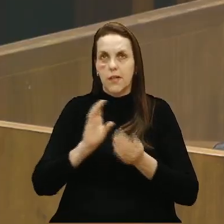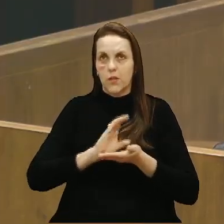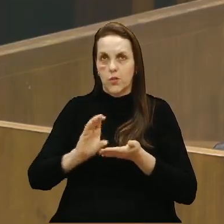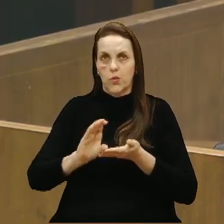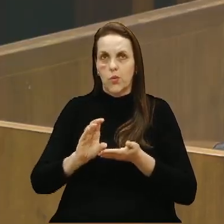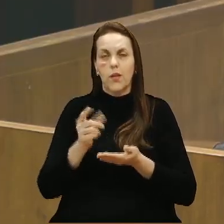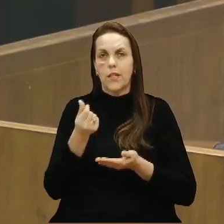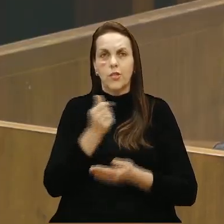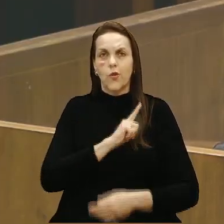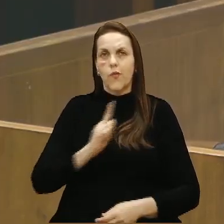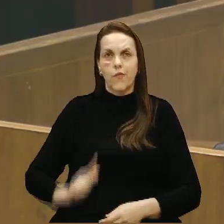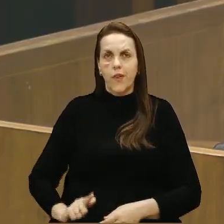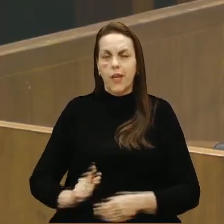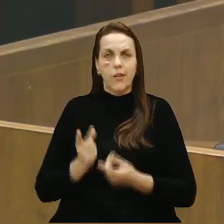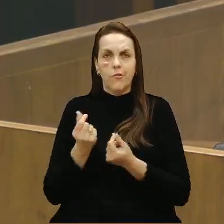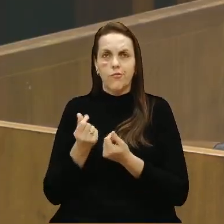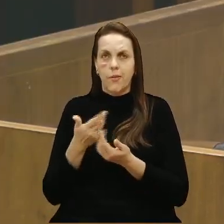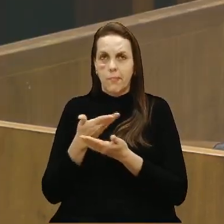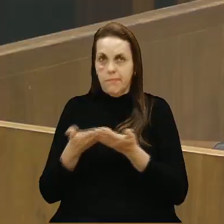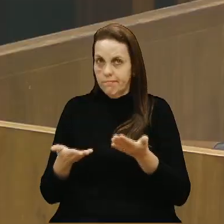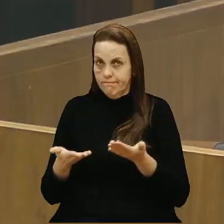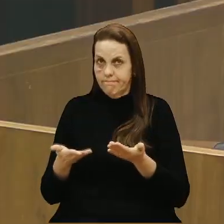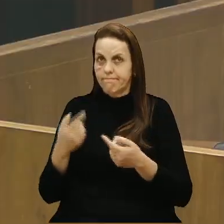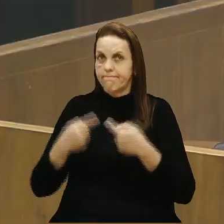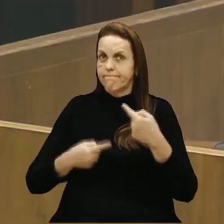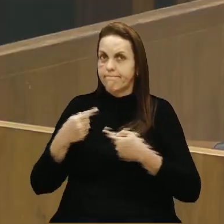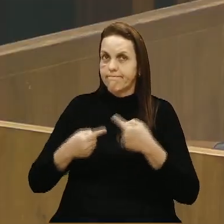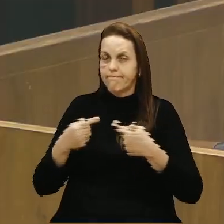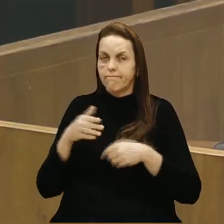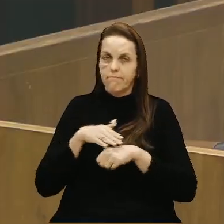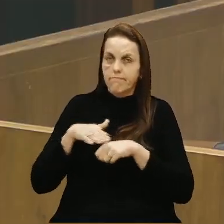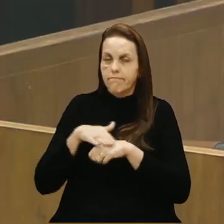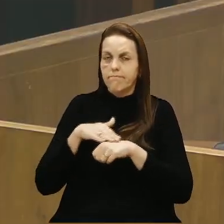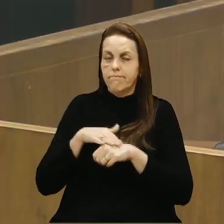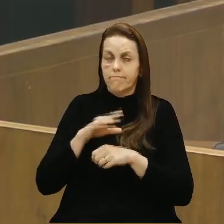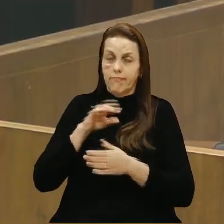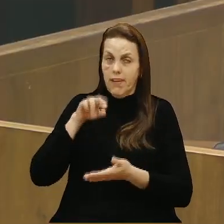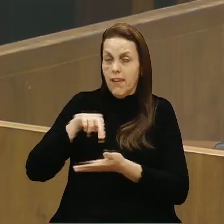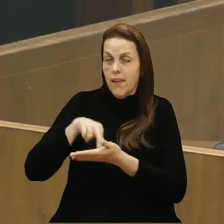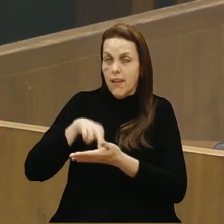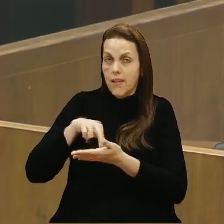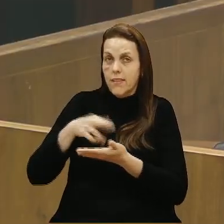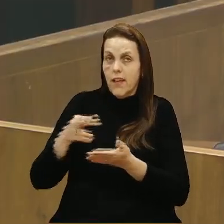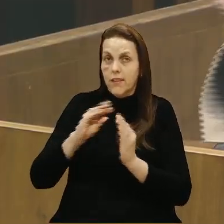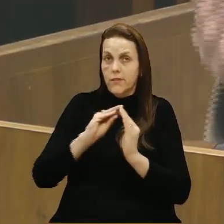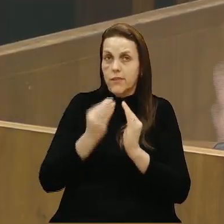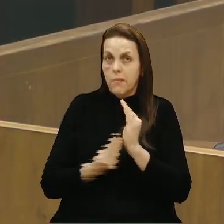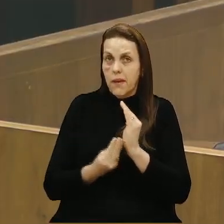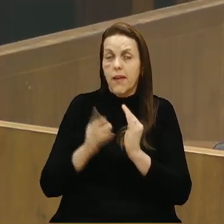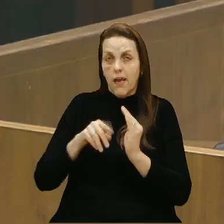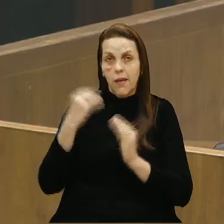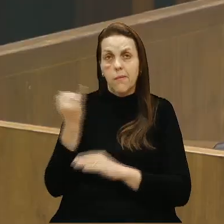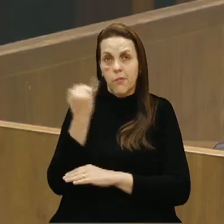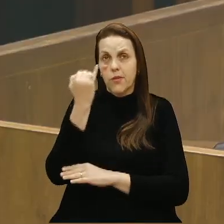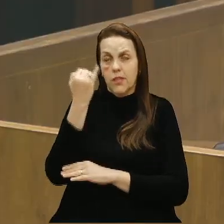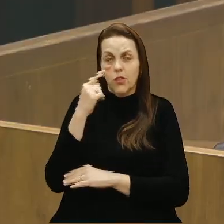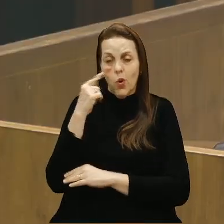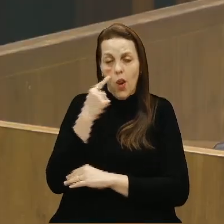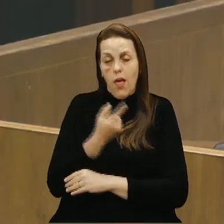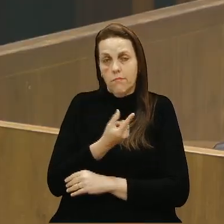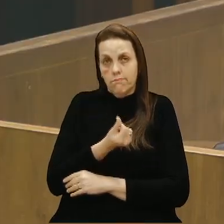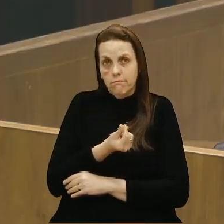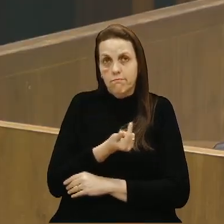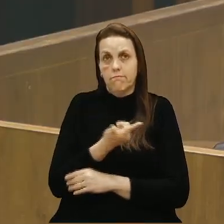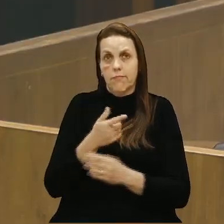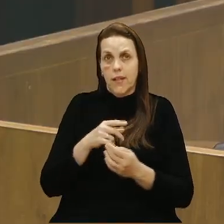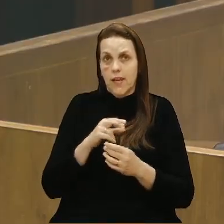Portanto, foi ali um diálogo, né, uma decisão do SAMAI frente à realidade, e acredito que é isso mesmo. Importante olhar para o nosso orçamento, olhar para a nossa